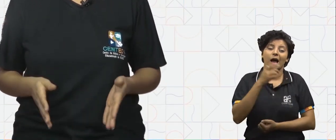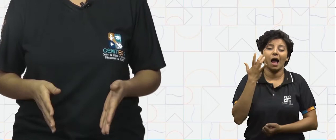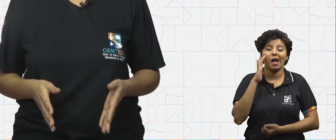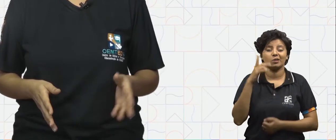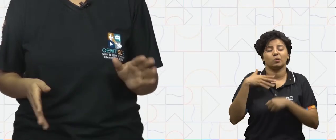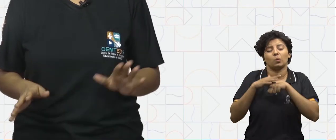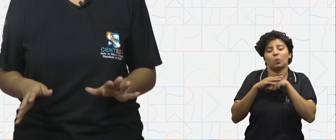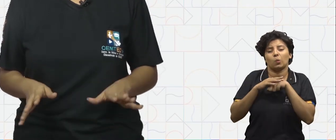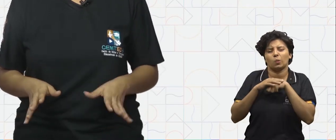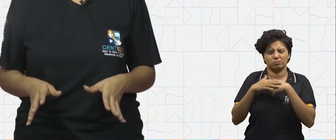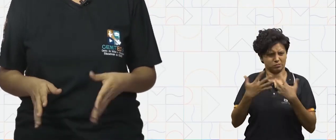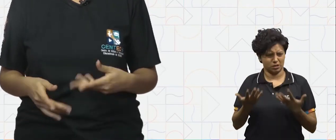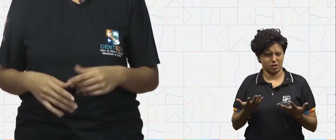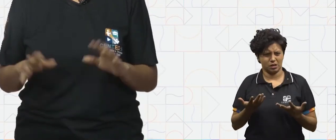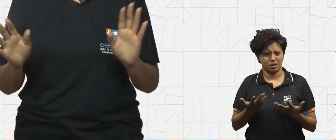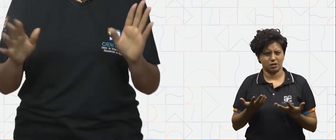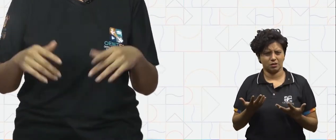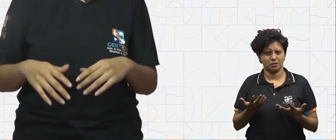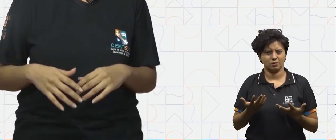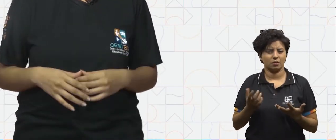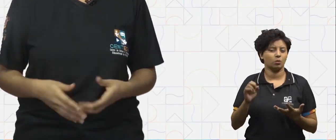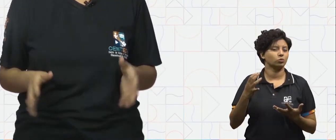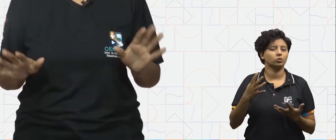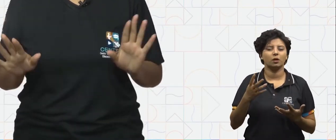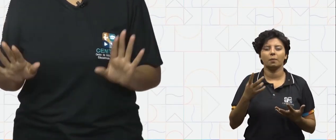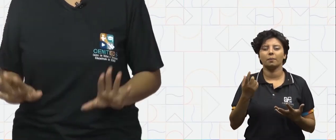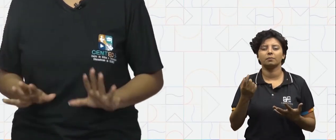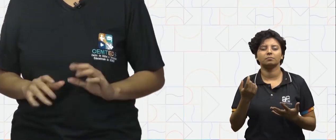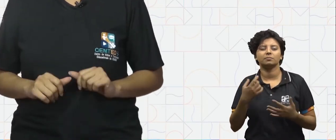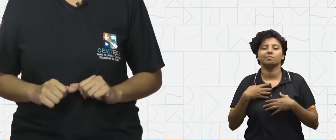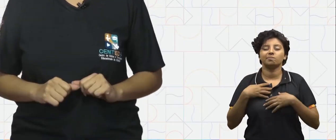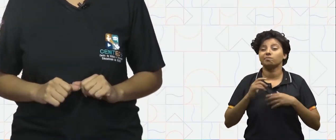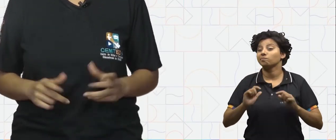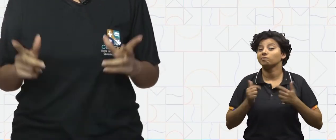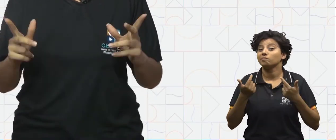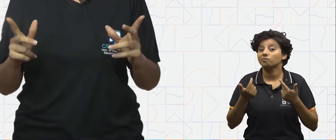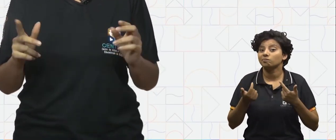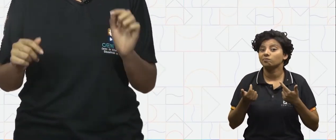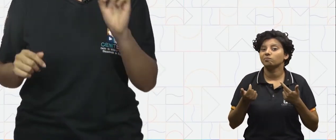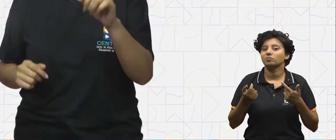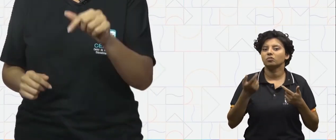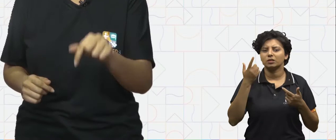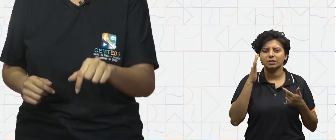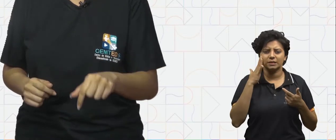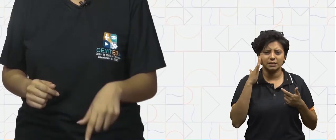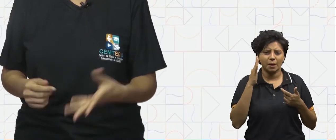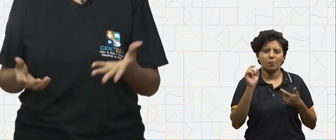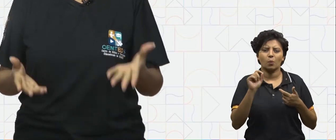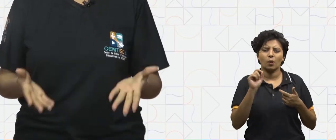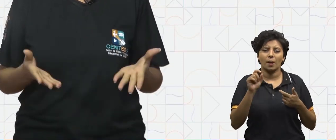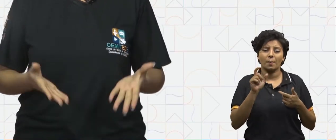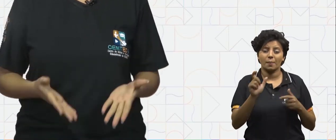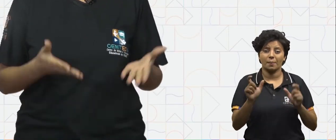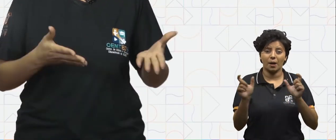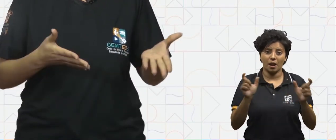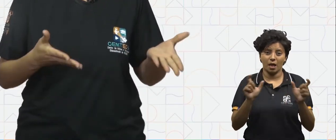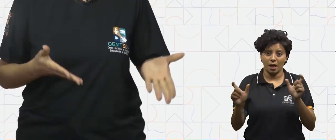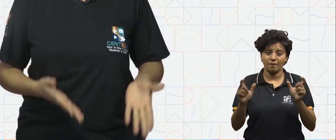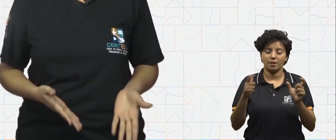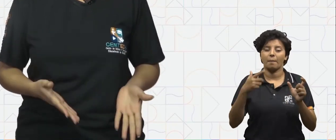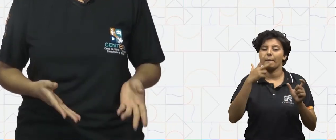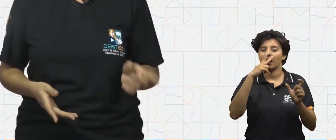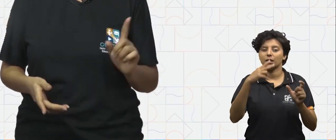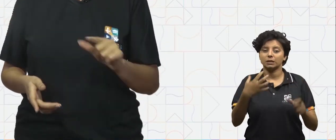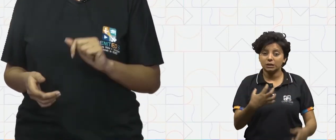que estou doente. Será? Talvez seja apenas uma pequena reação. Ah, você sabia que quando as palavras